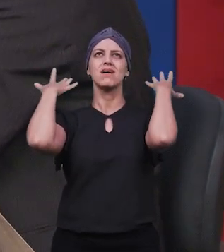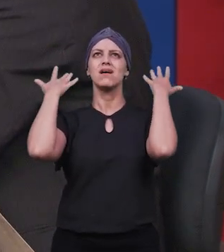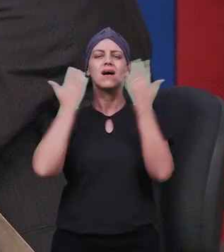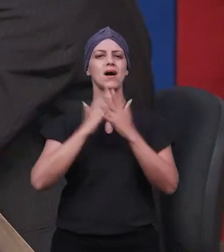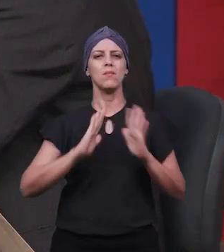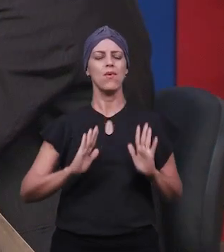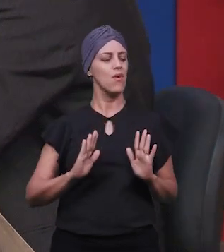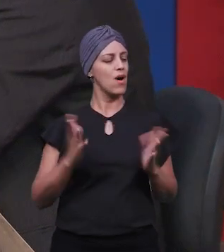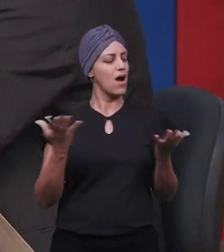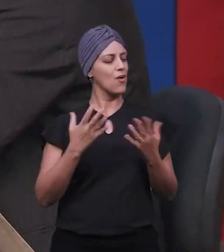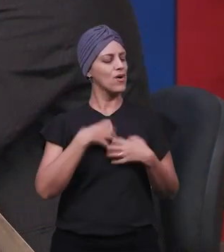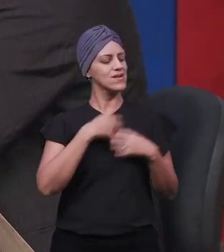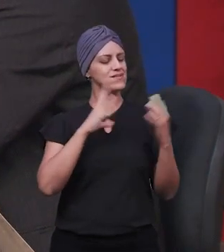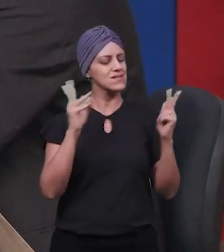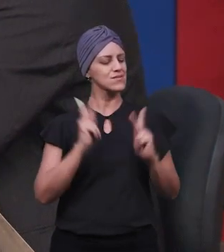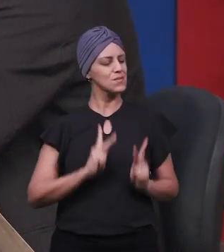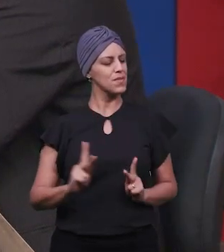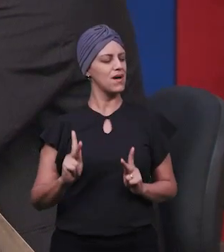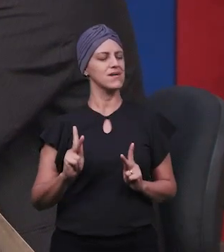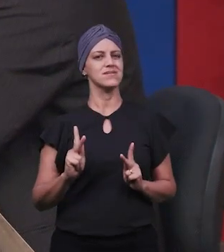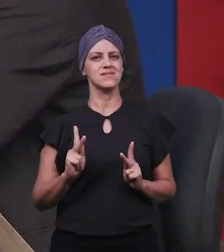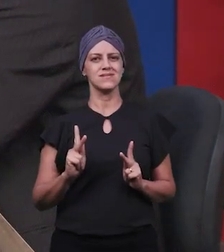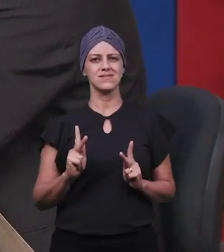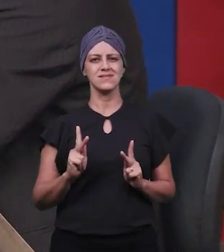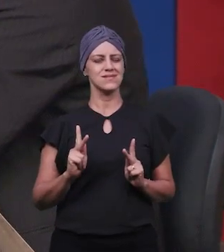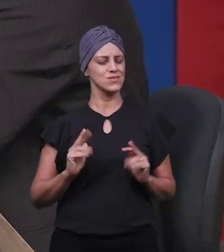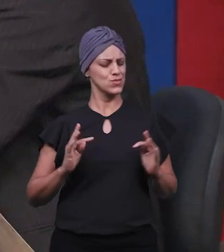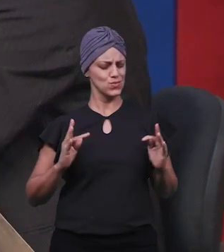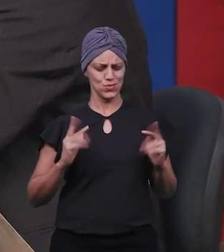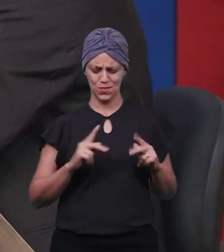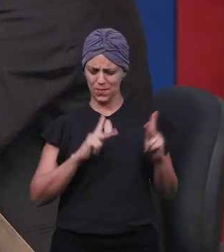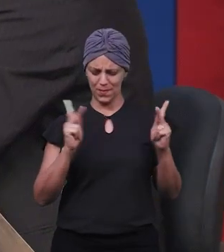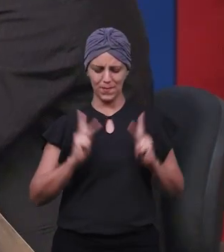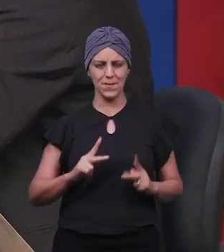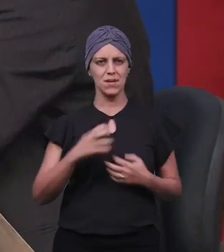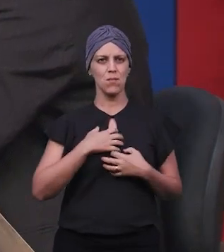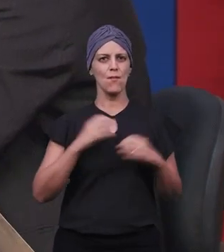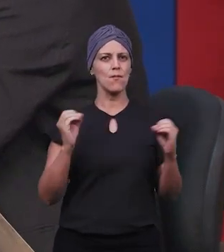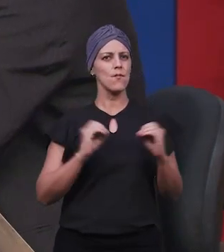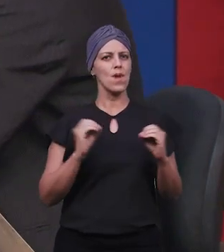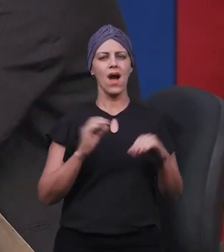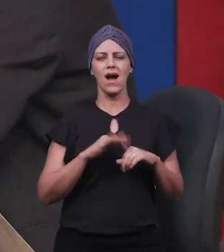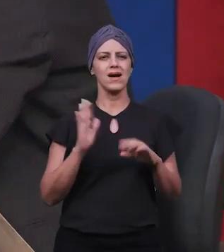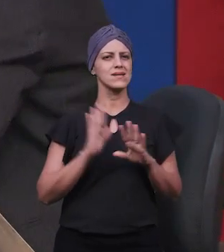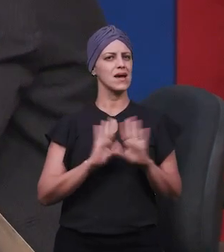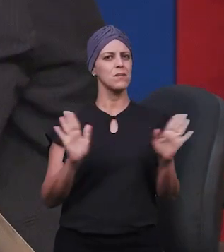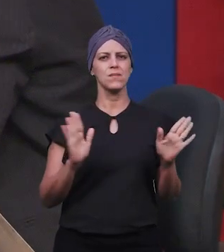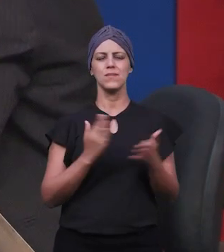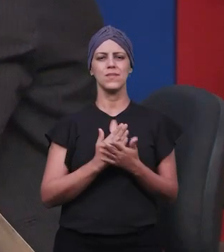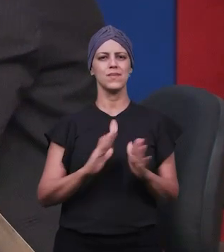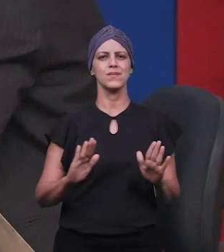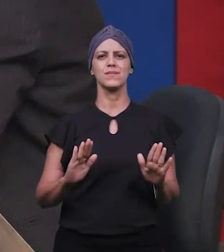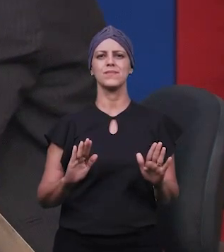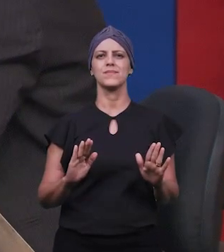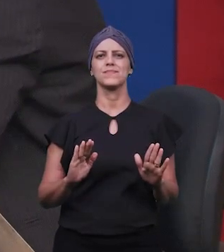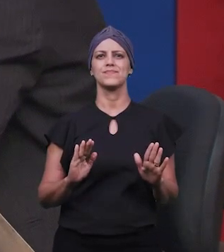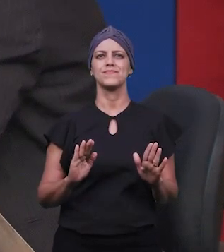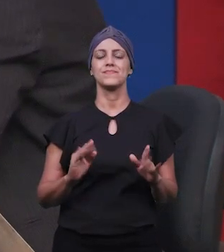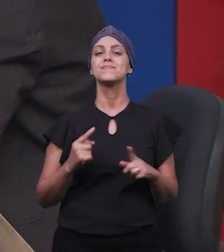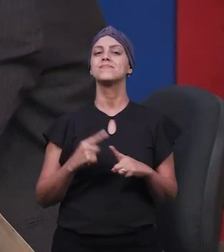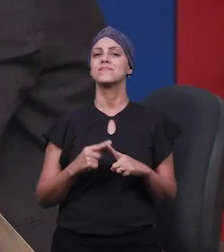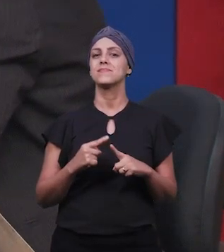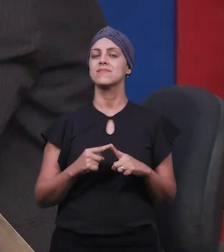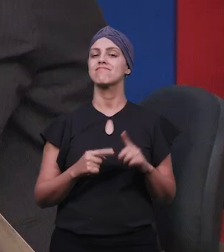meus graças pensamentos. Eu agora estou em paz total, não estou sentindo mais nada, né? Então,